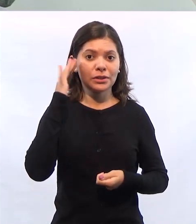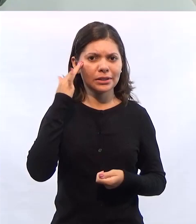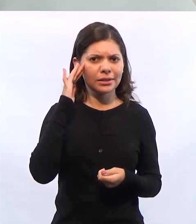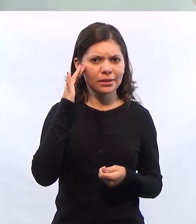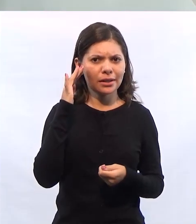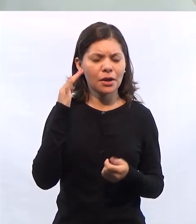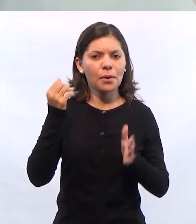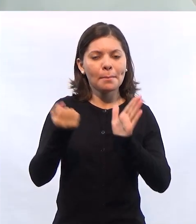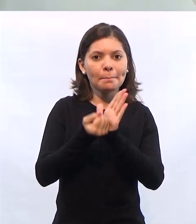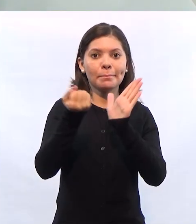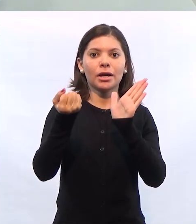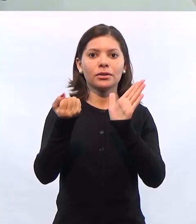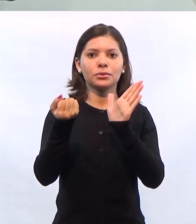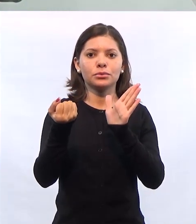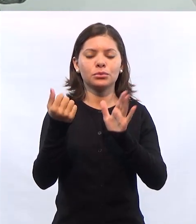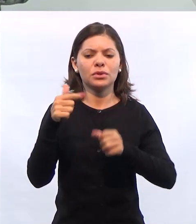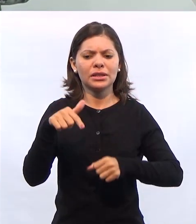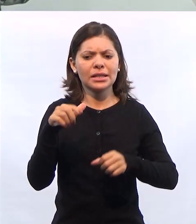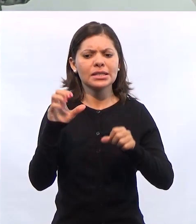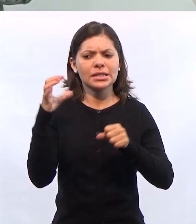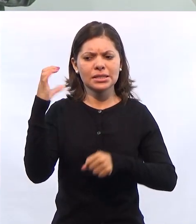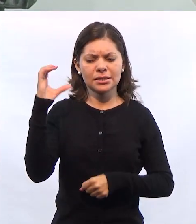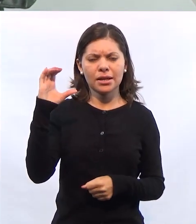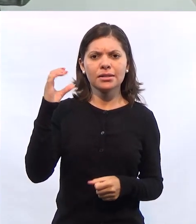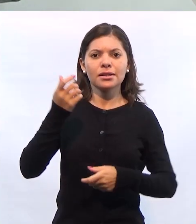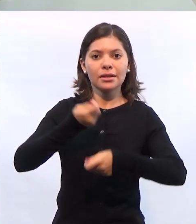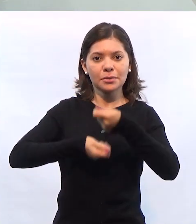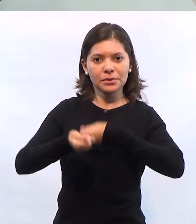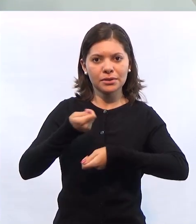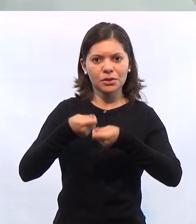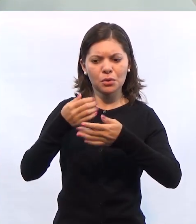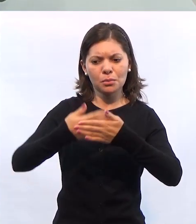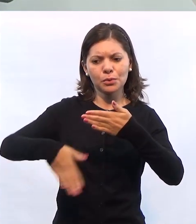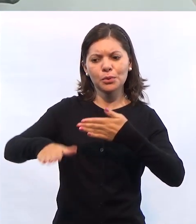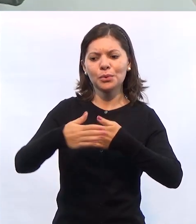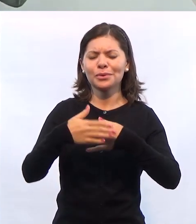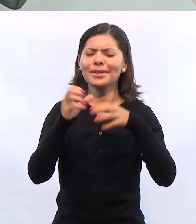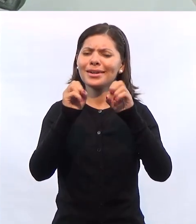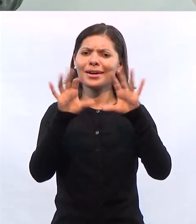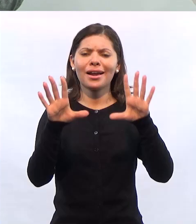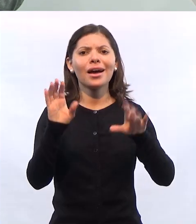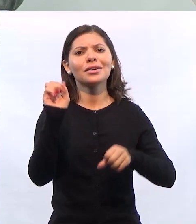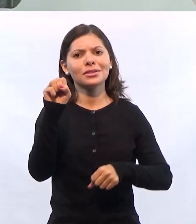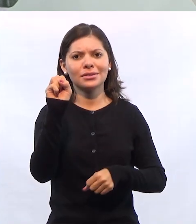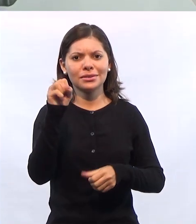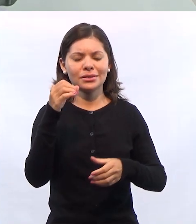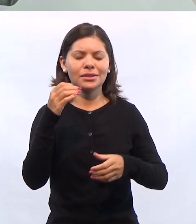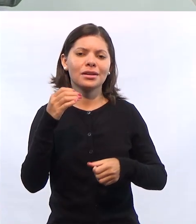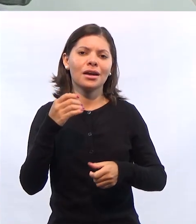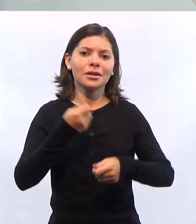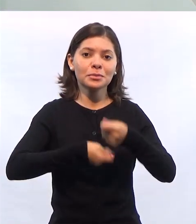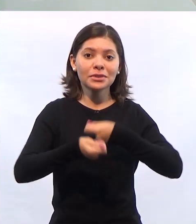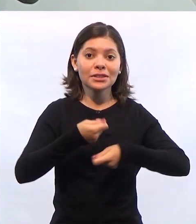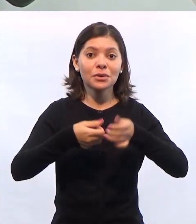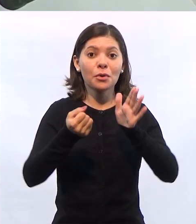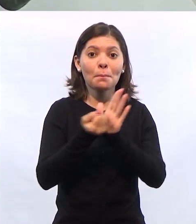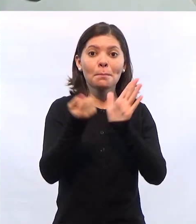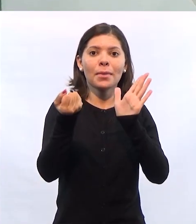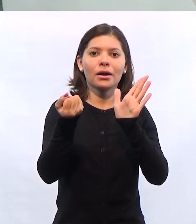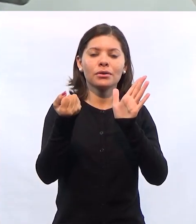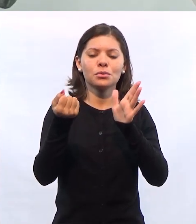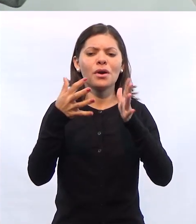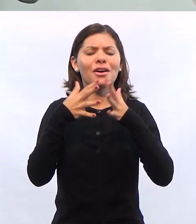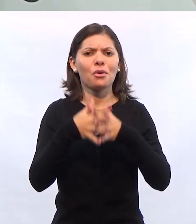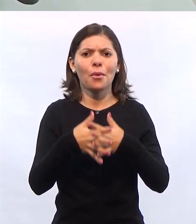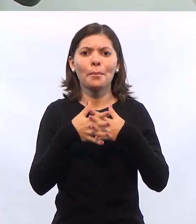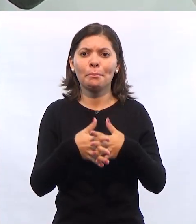eu vou entender também o impacto desta ciência na administração como todo é claro a administração é um